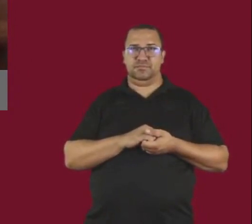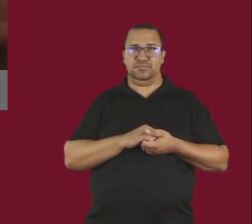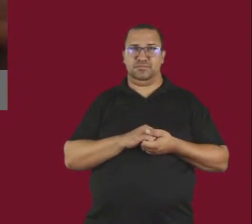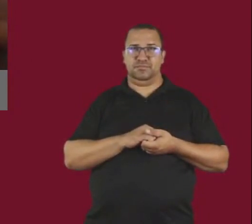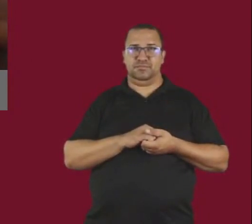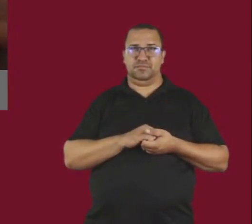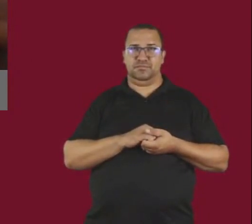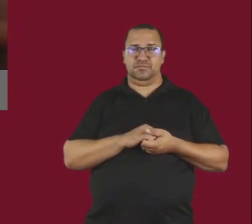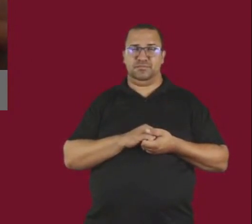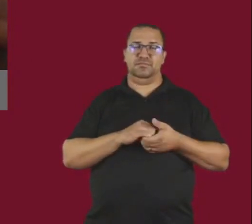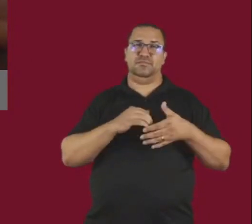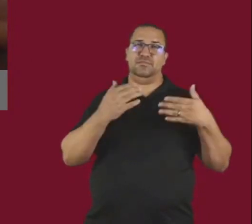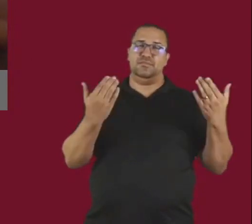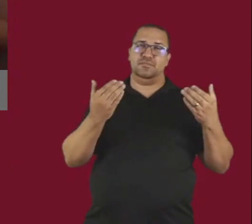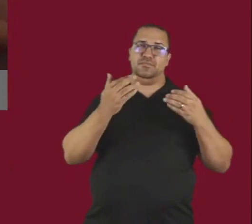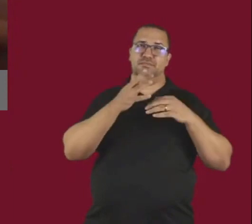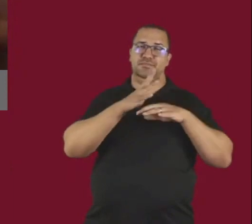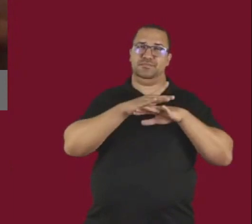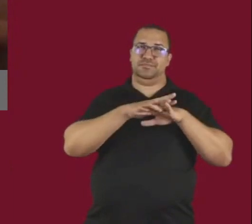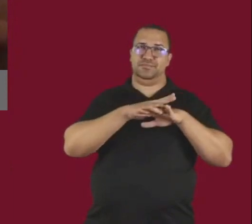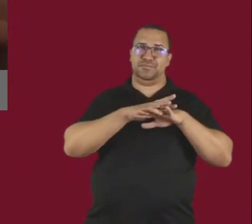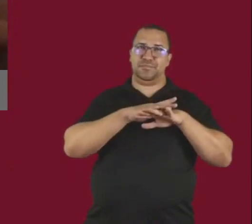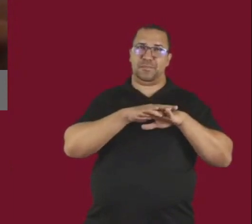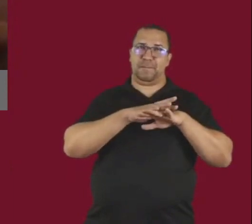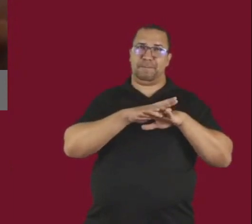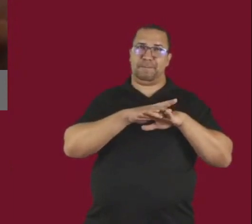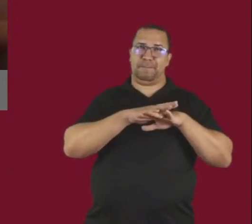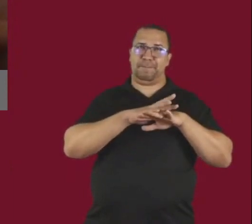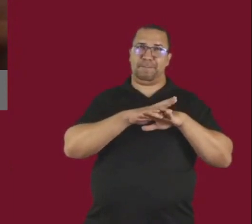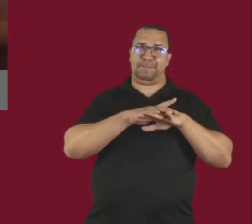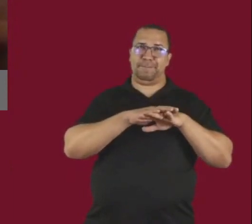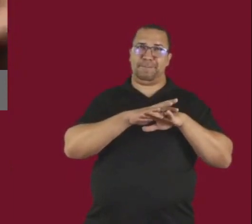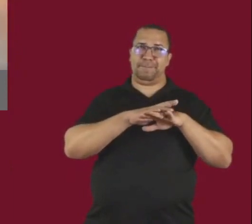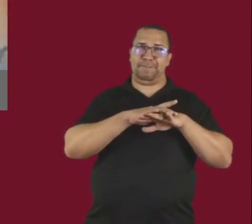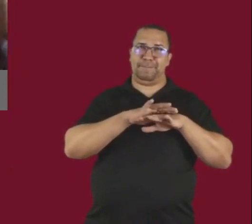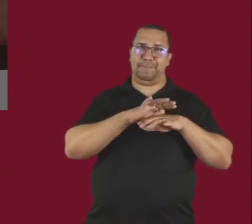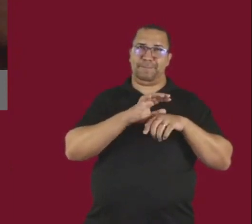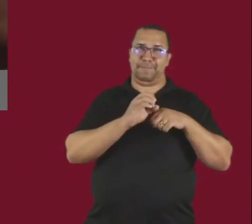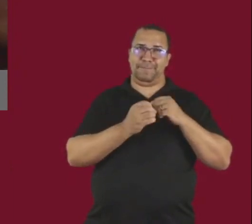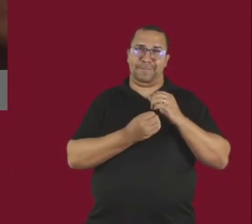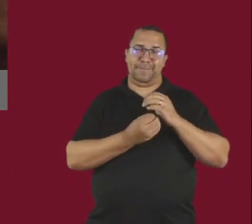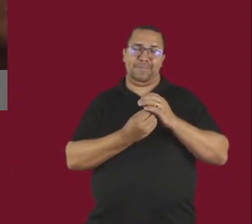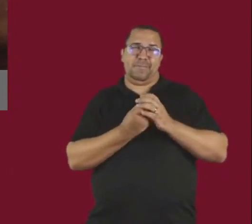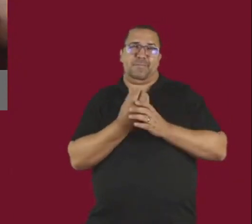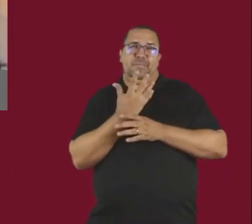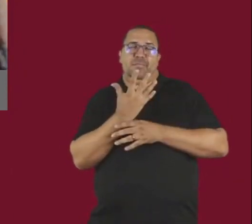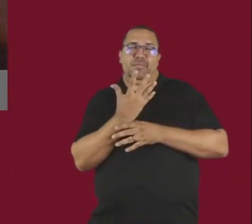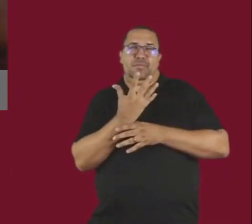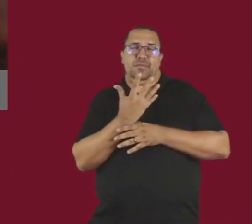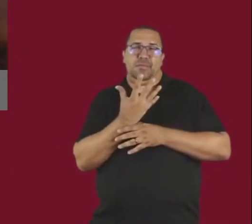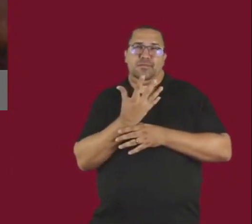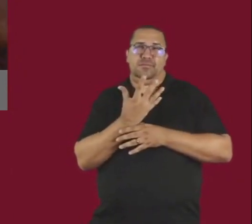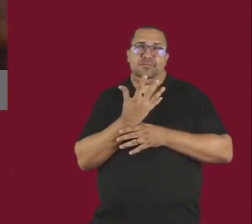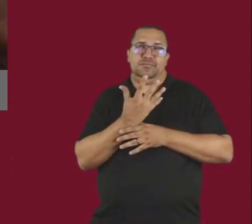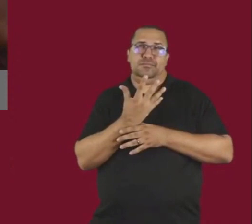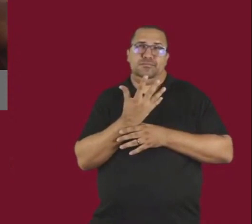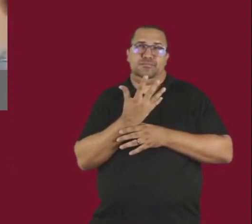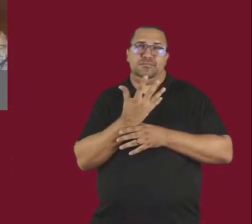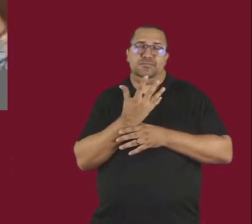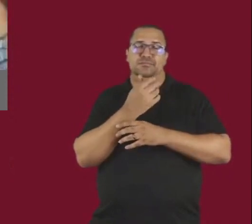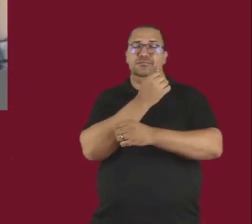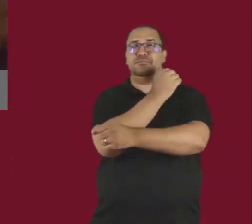Quando tu vê isso aqui, né, que se criando, né, uma cocriação. A floresta é